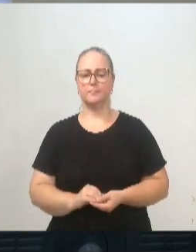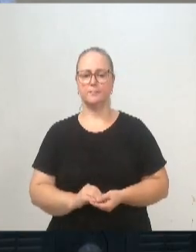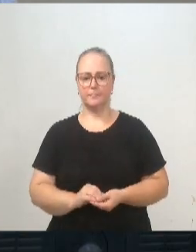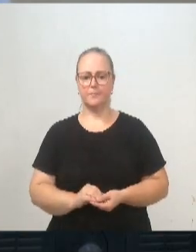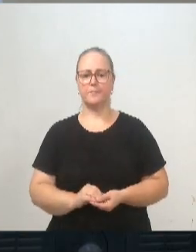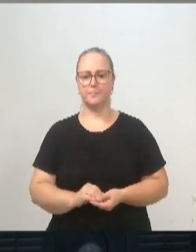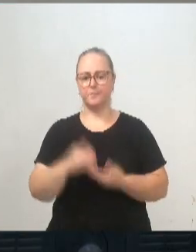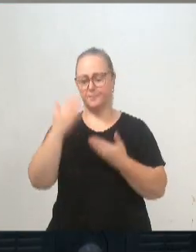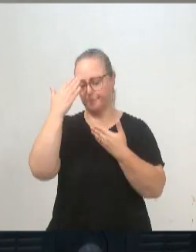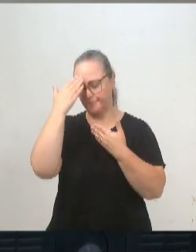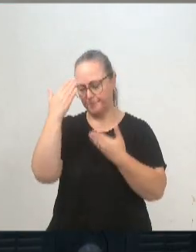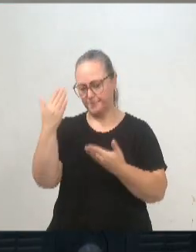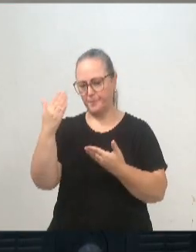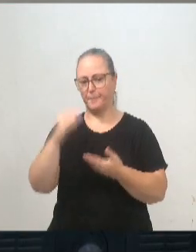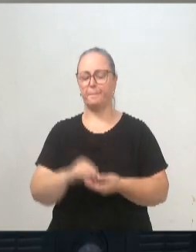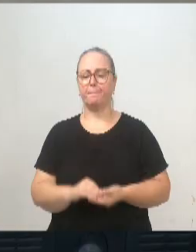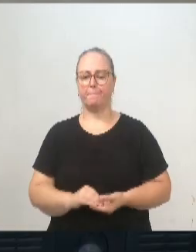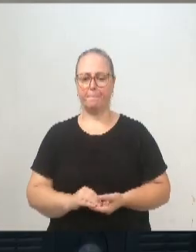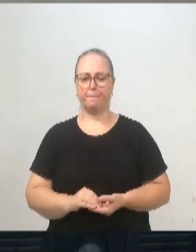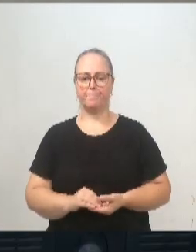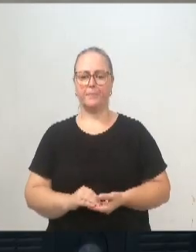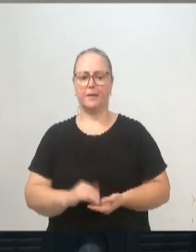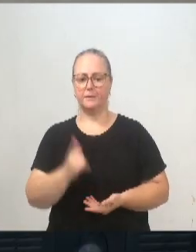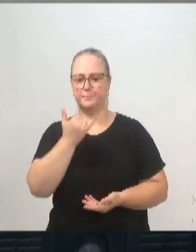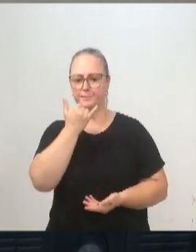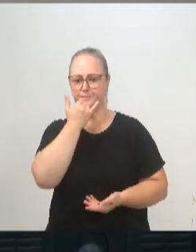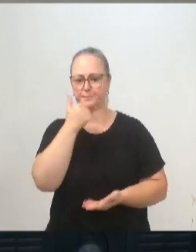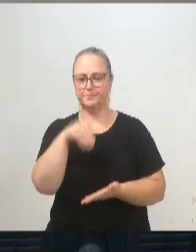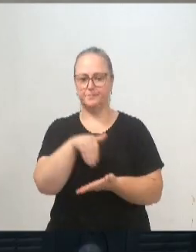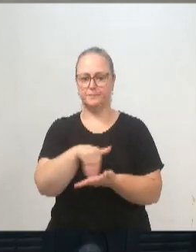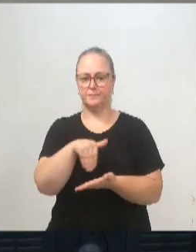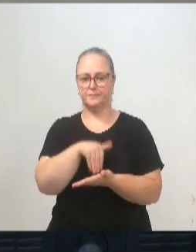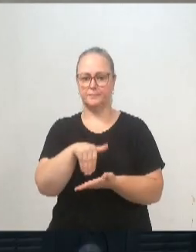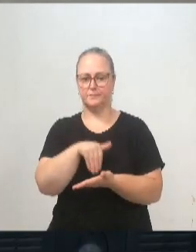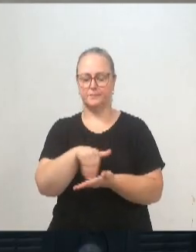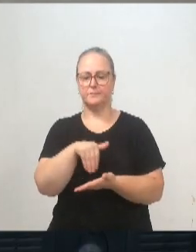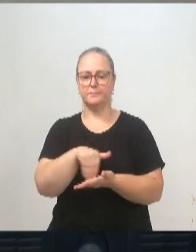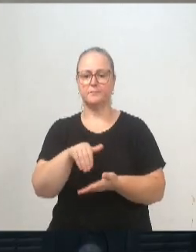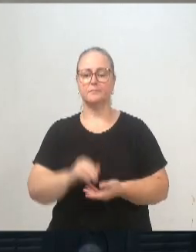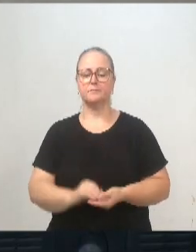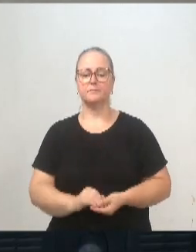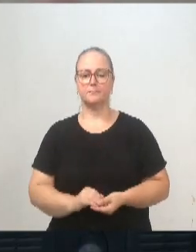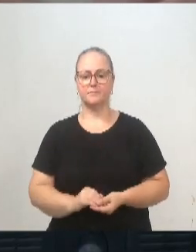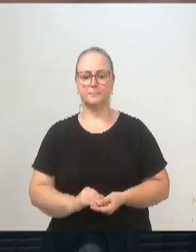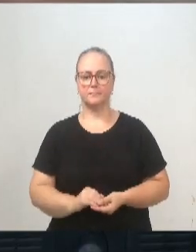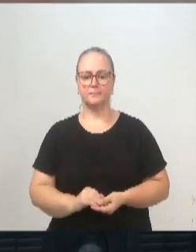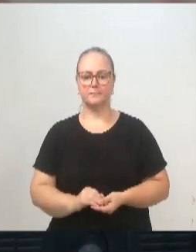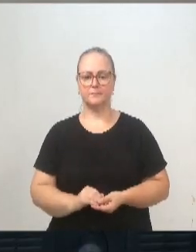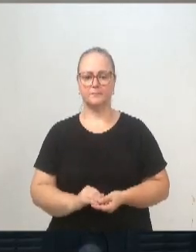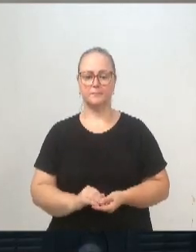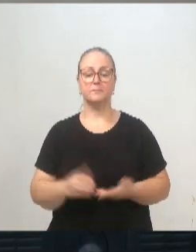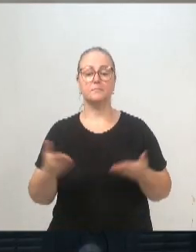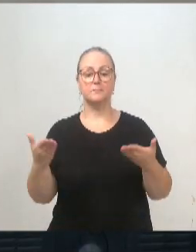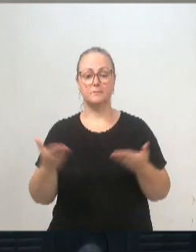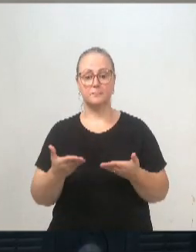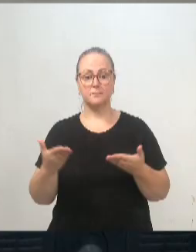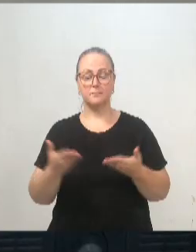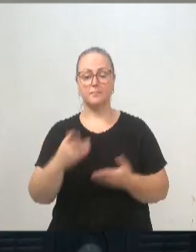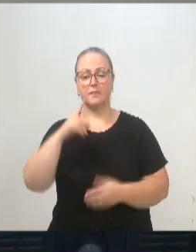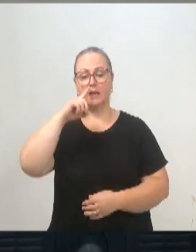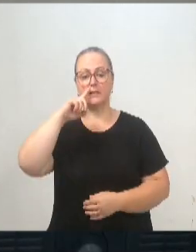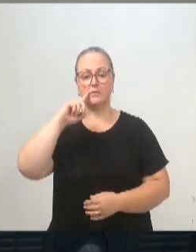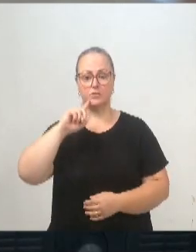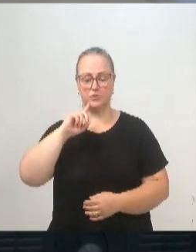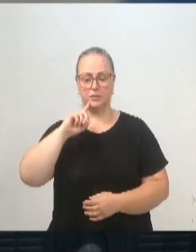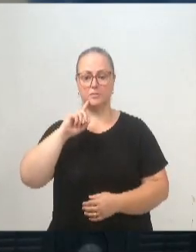Obrigado, vereador. Desculpa, secretário Marcelo Altoff. Nesse momento, o vereador inscrito Diego Nazato, para